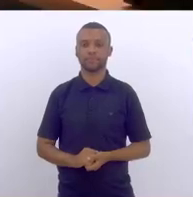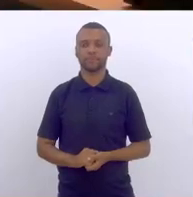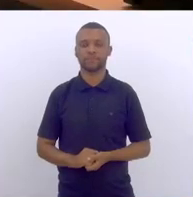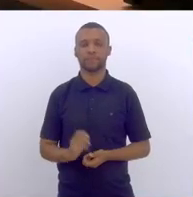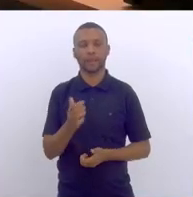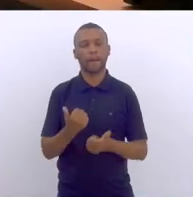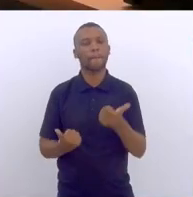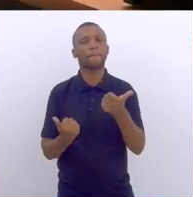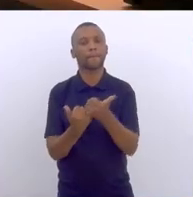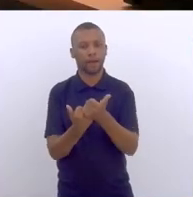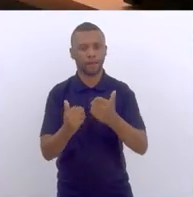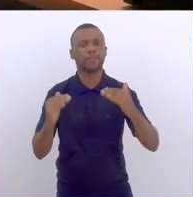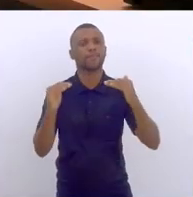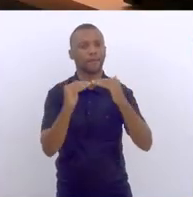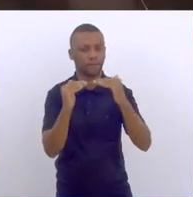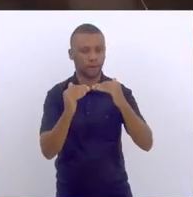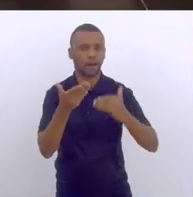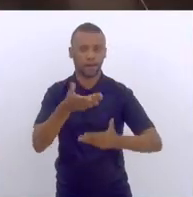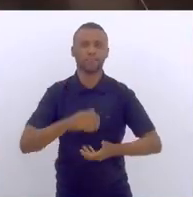Parecer favorável, presidente.